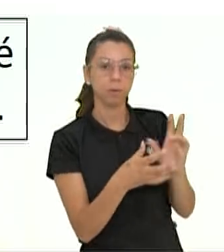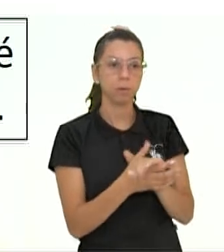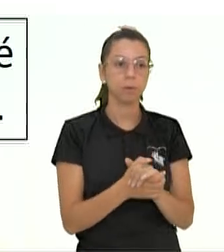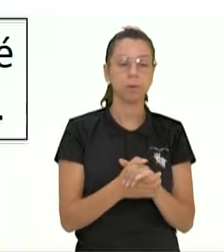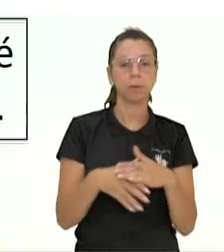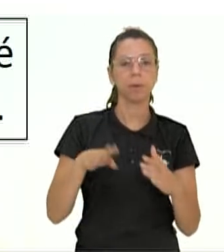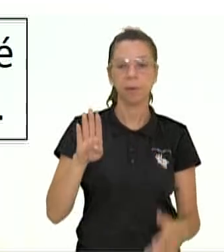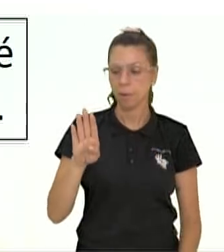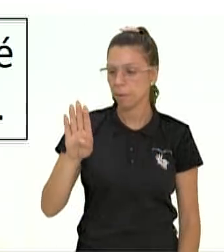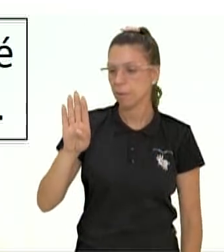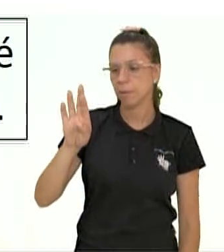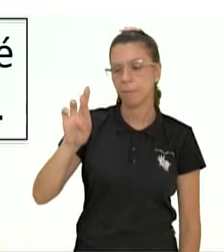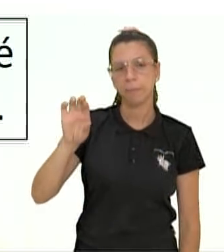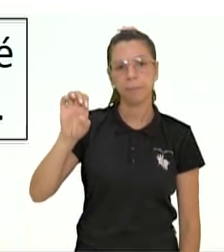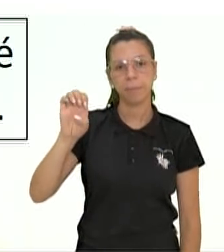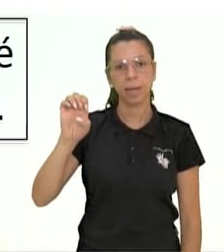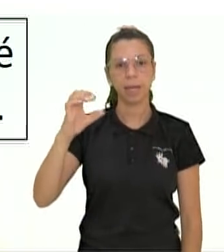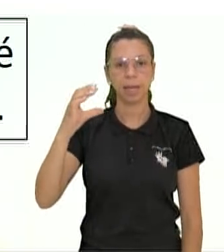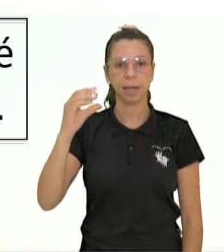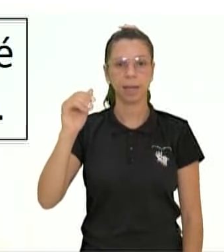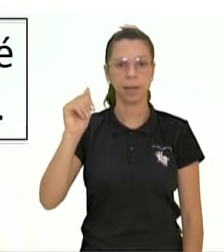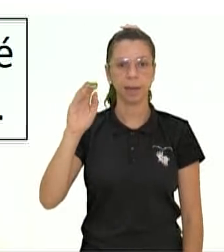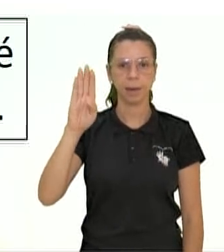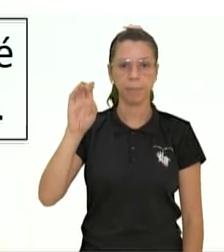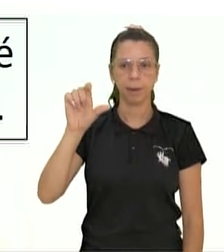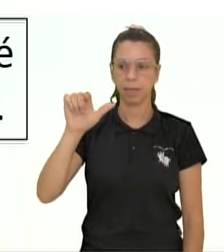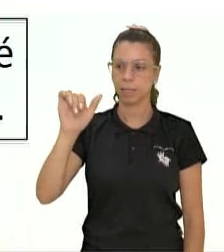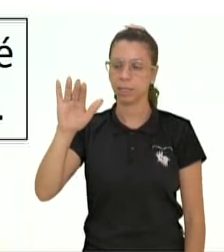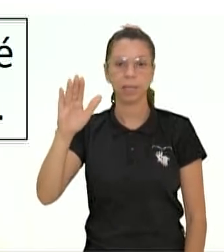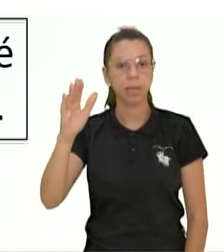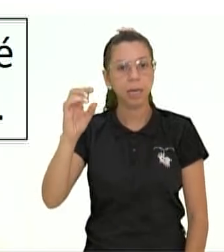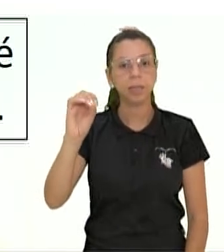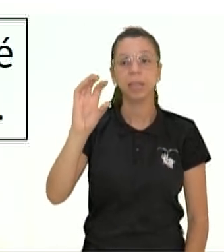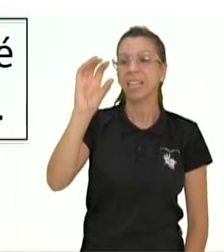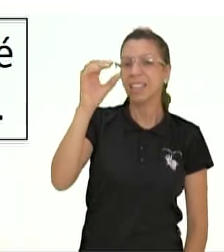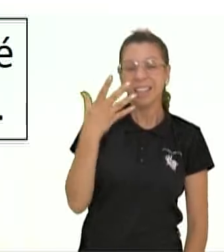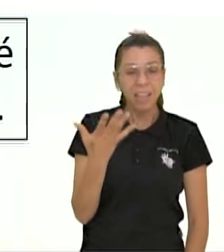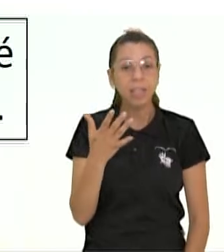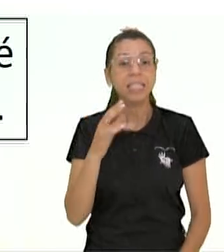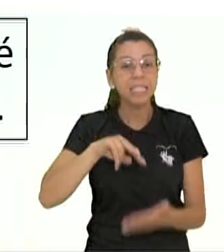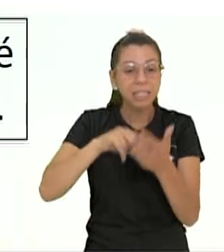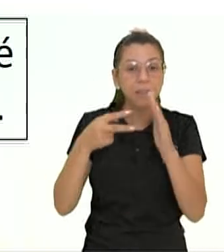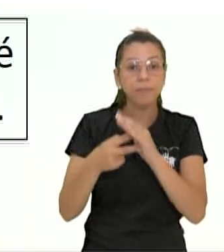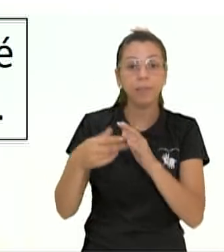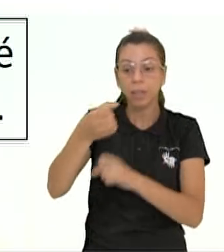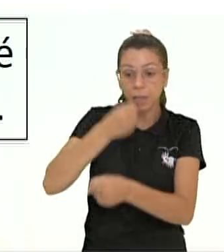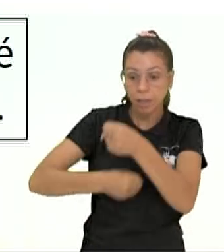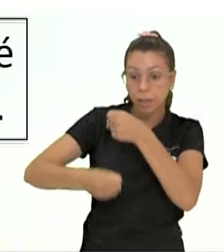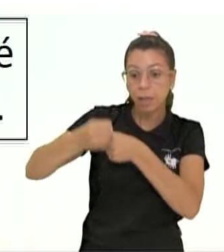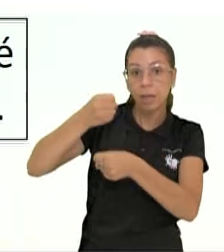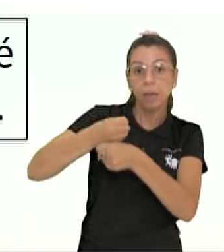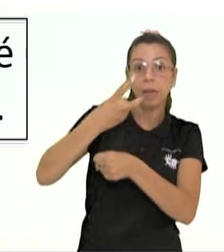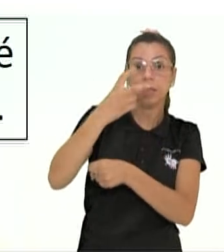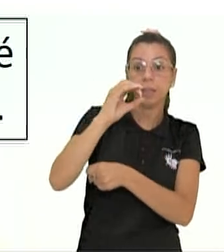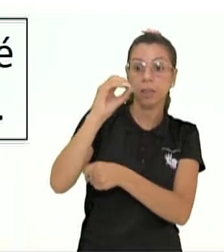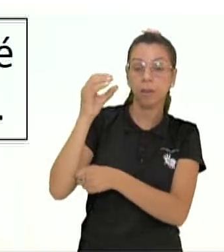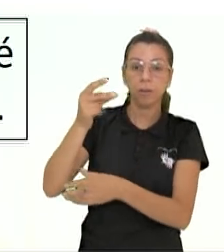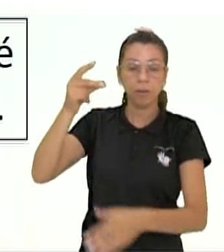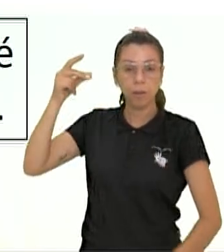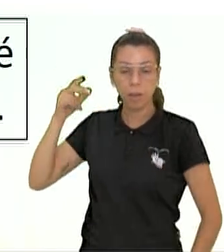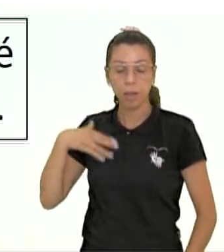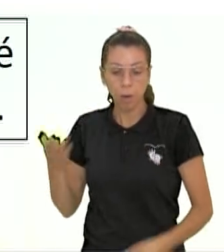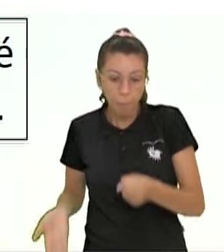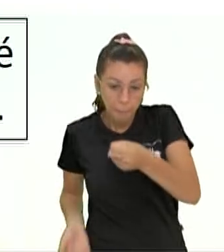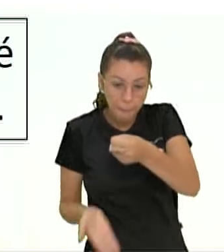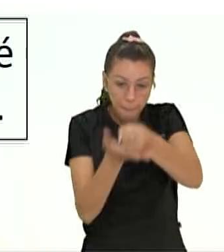pré-cabraliano, o que é isso, professor? Tem mais de 500 anos. E olha, eu brinquei muito de peteca, né? Peteca é a brincadeira que você não pode deixar derrubar, é um